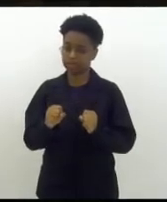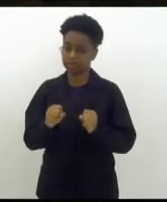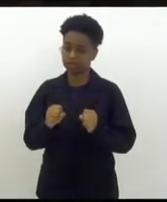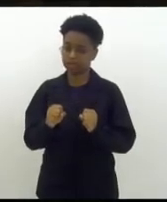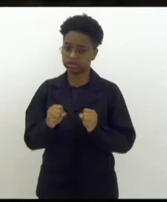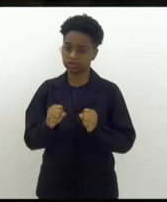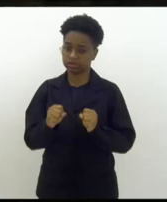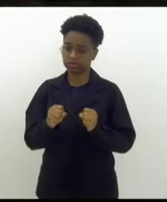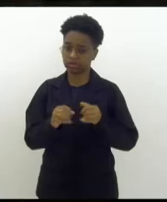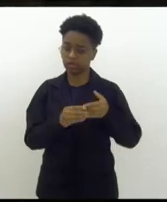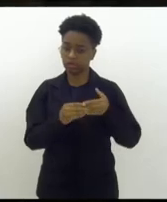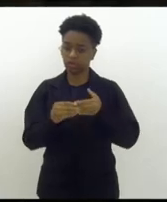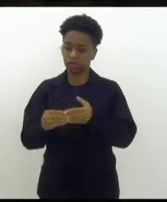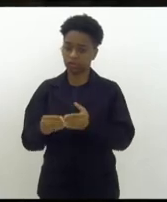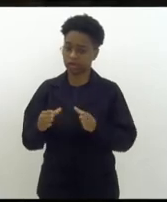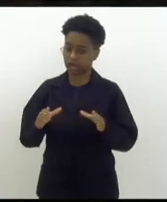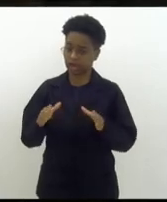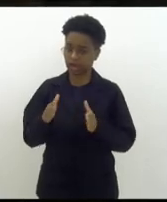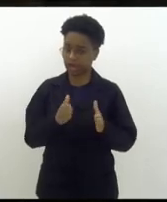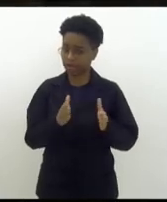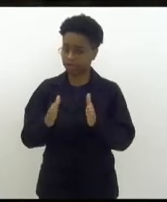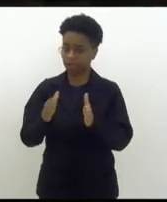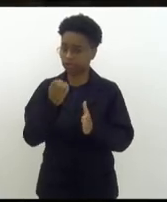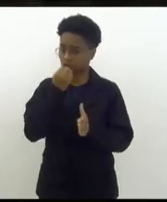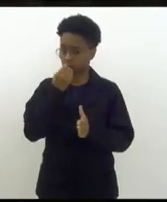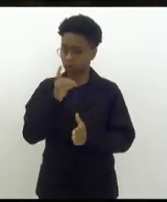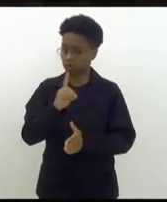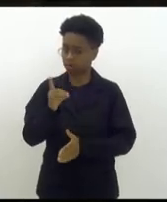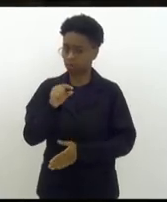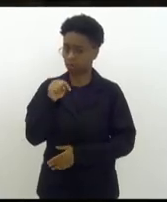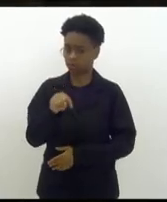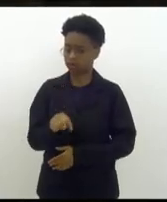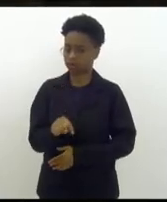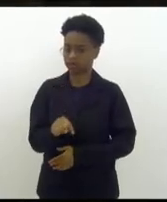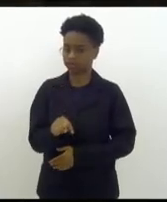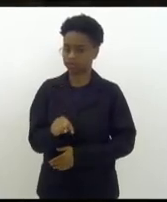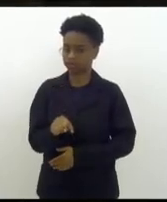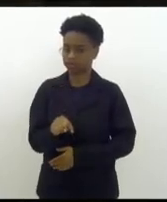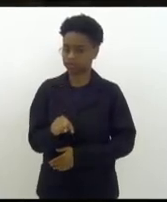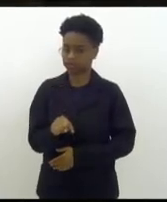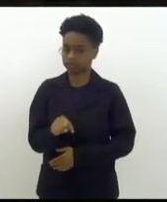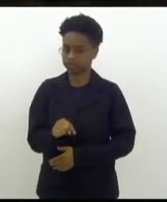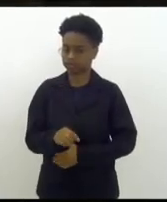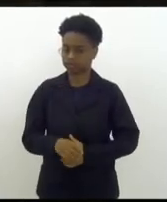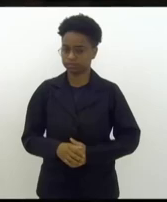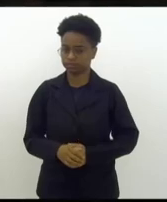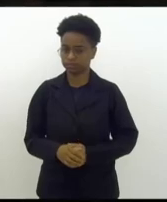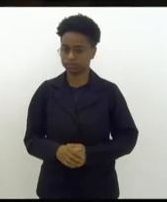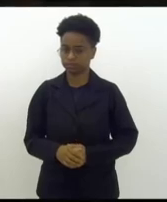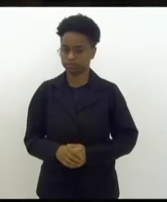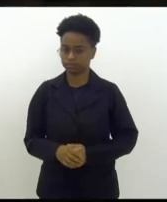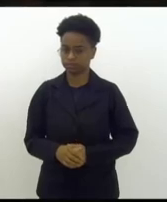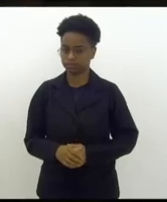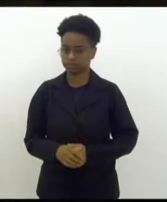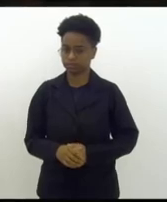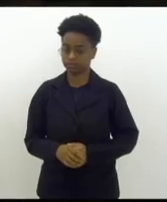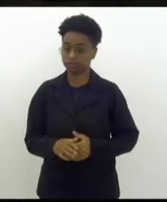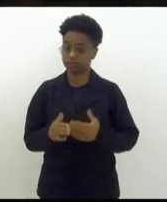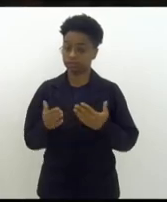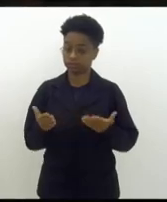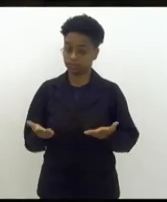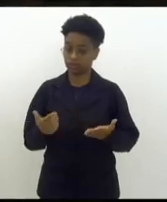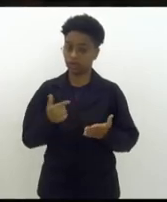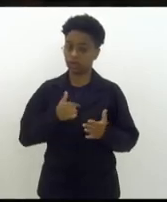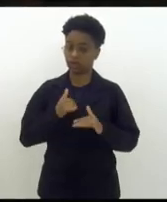não positivo para o próprio Parlamento Fluminense vem o advertindo